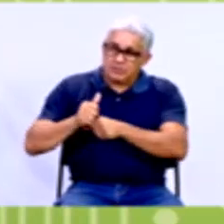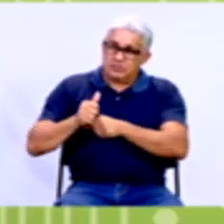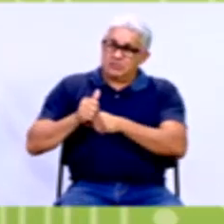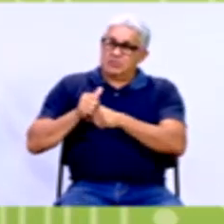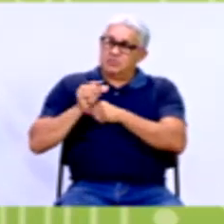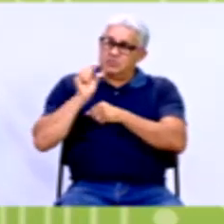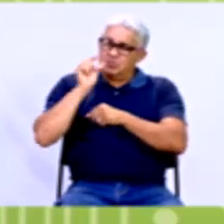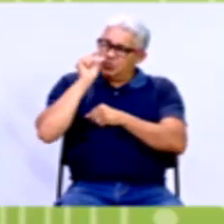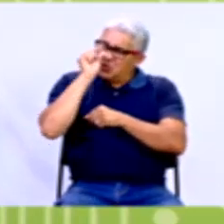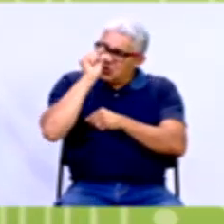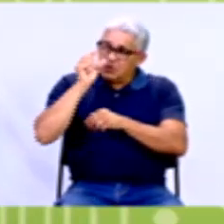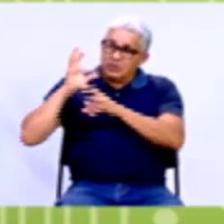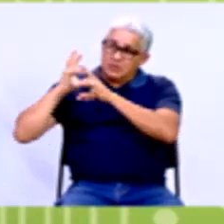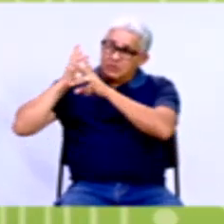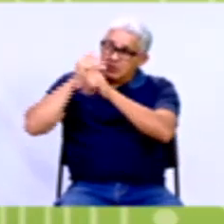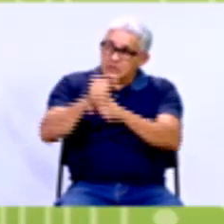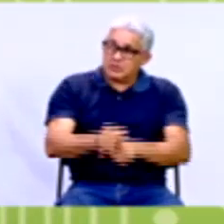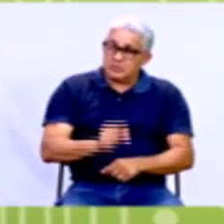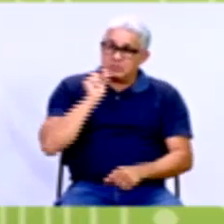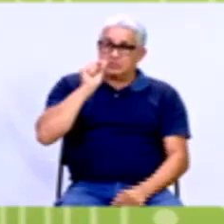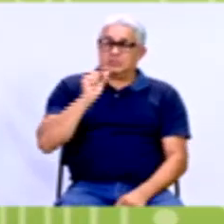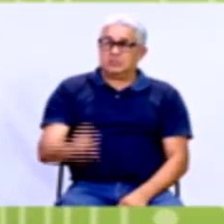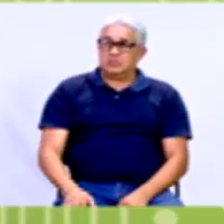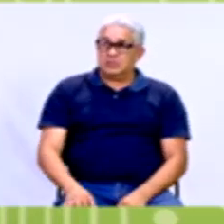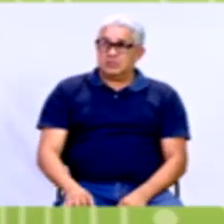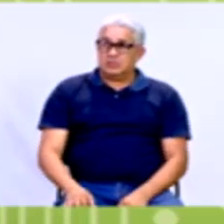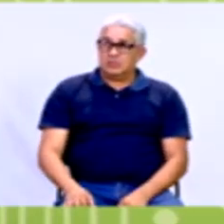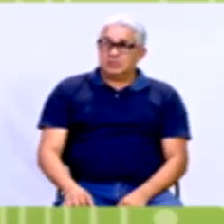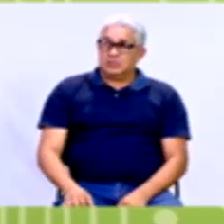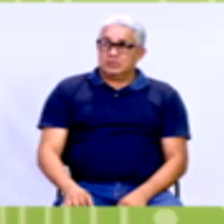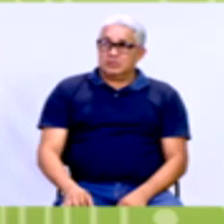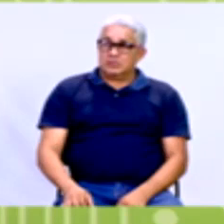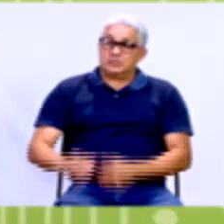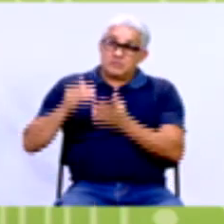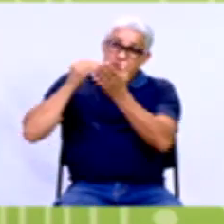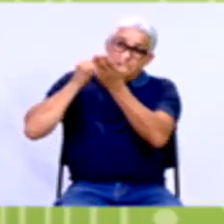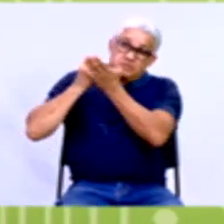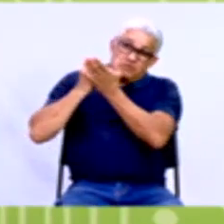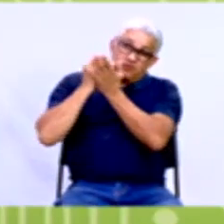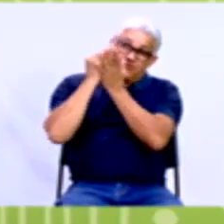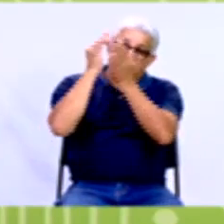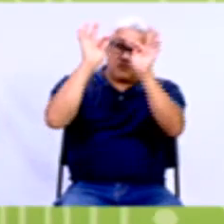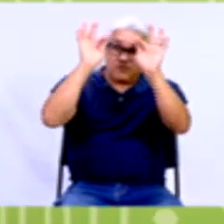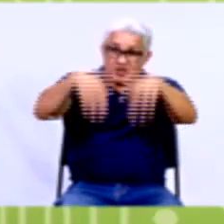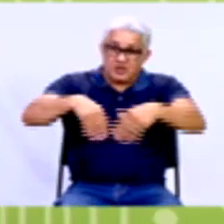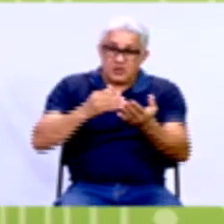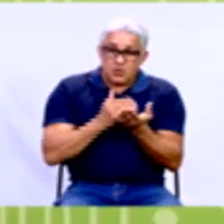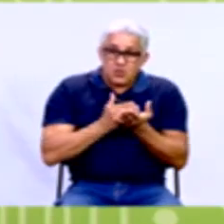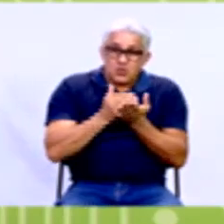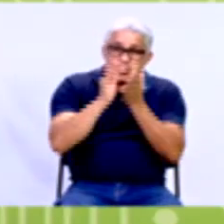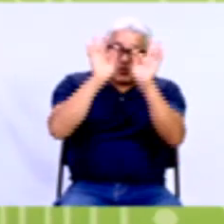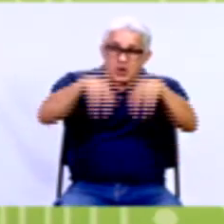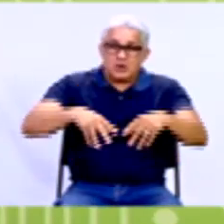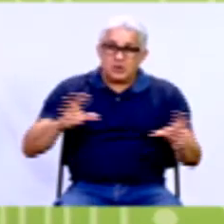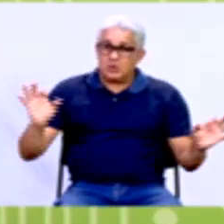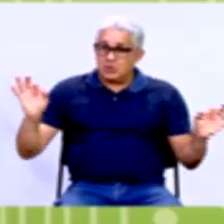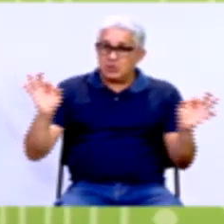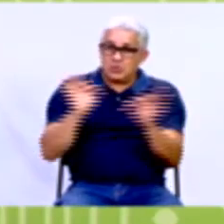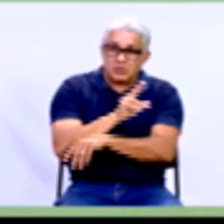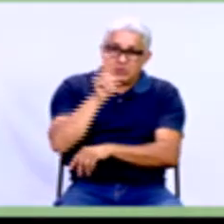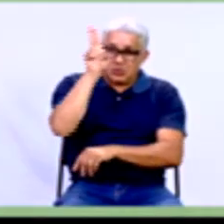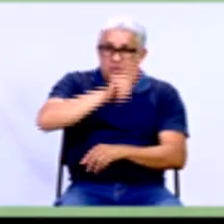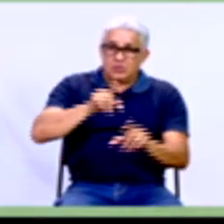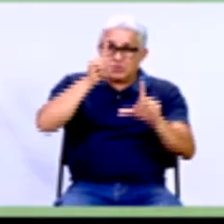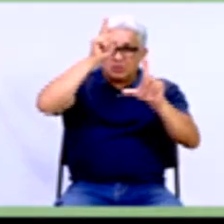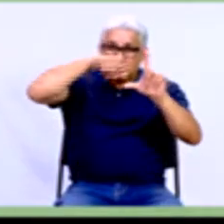disciplina. Só que a gente faz uma passagem do início até o final para vocês verem o uso completo da estatística aqui dentro desse